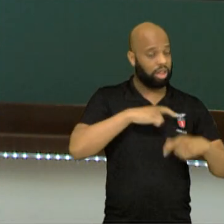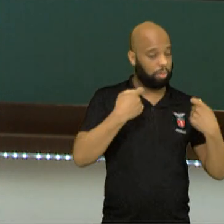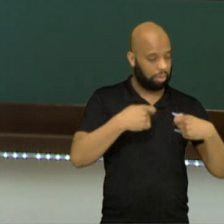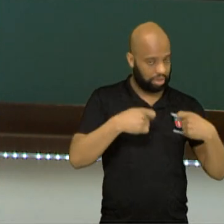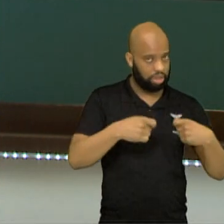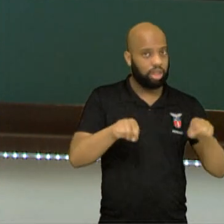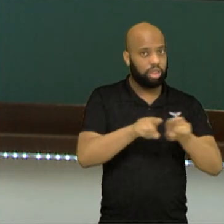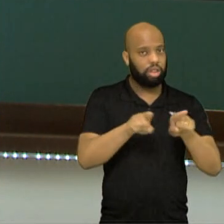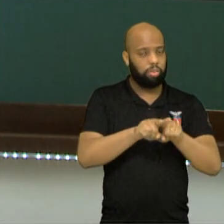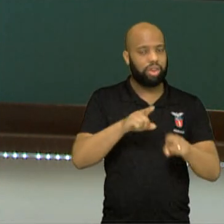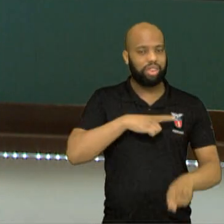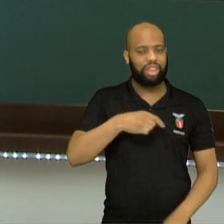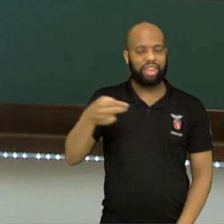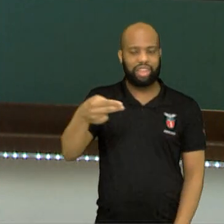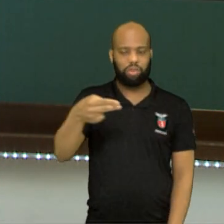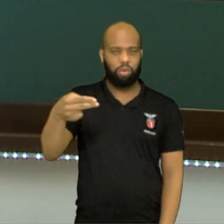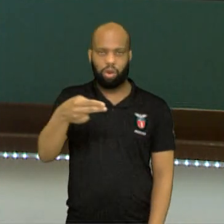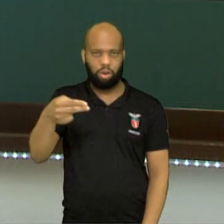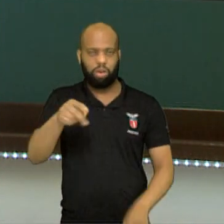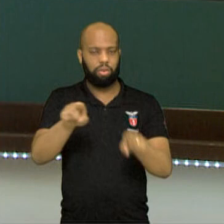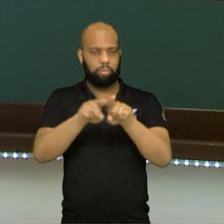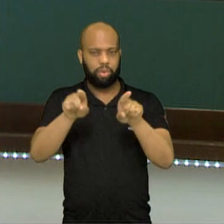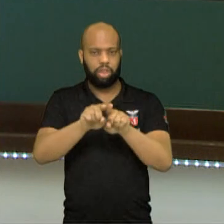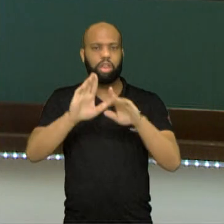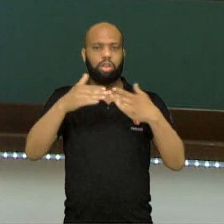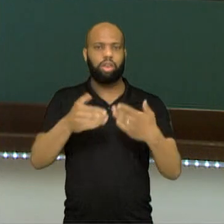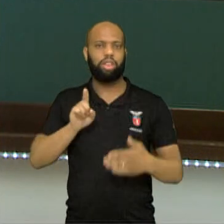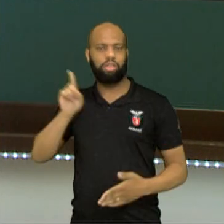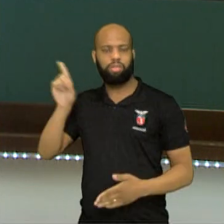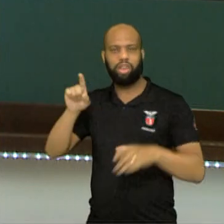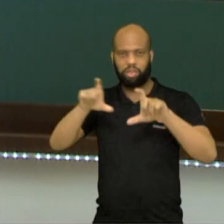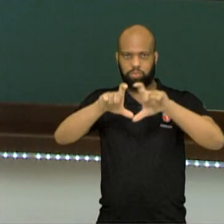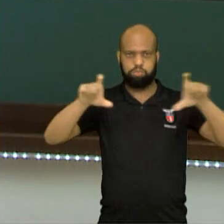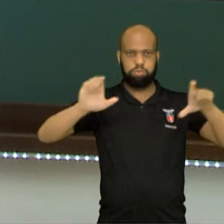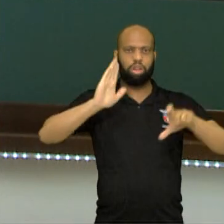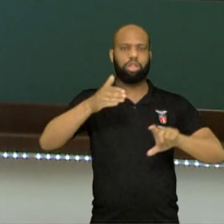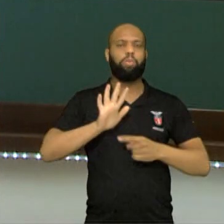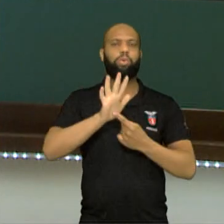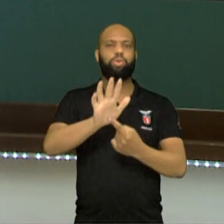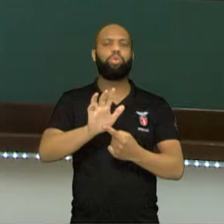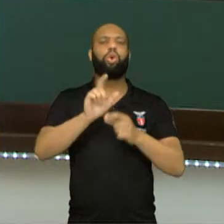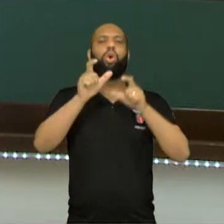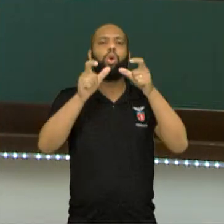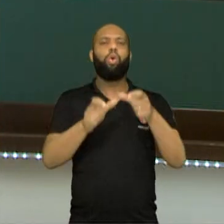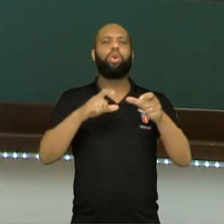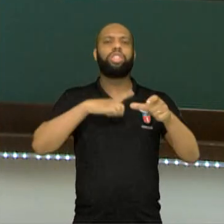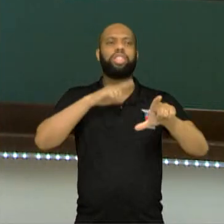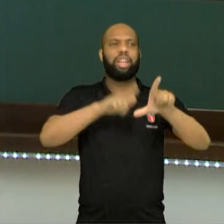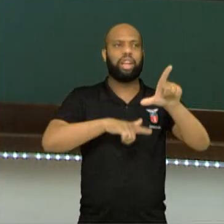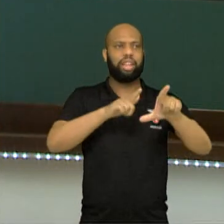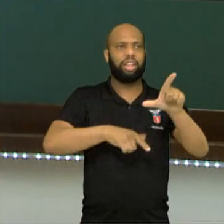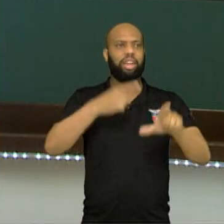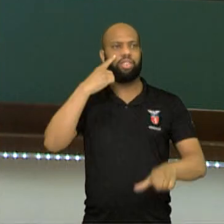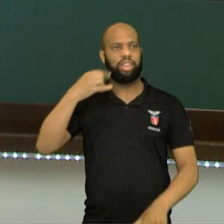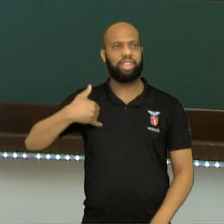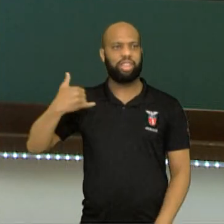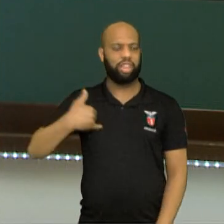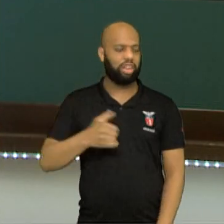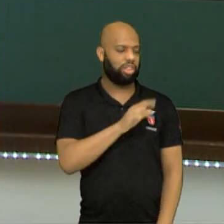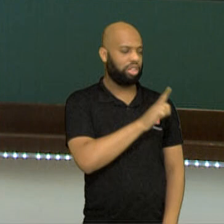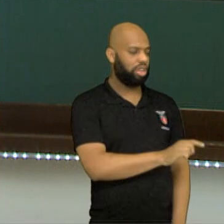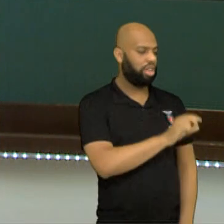letra, e uma igualdade. E o problema já mostrou para você aonde que vai estar a variável, na idade de